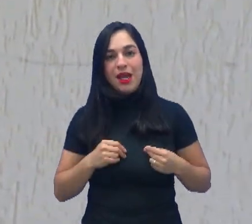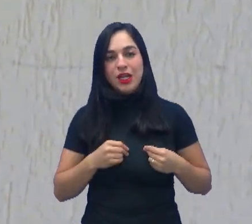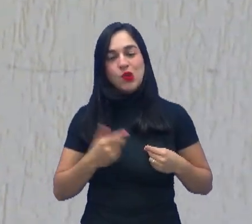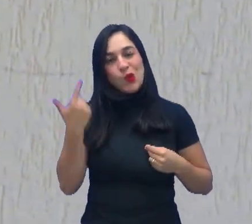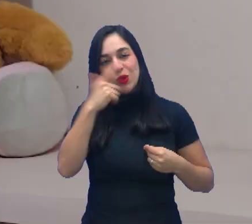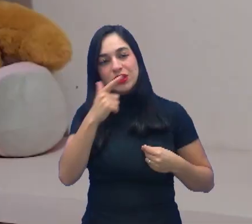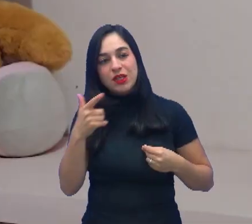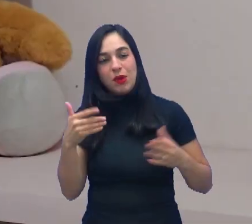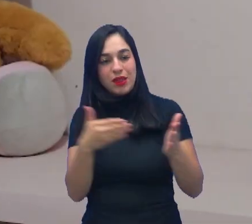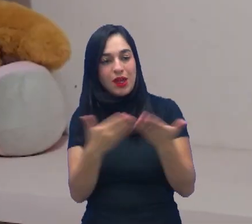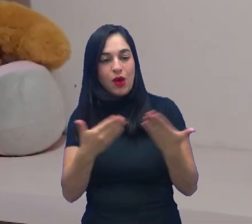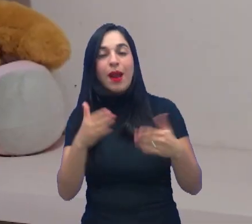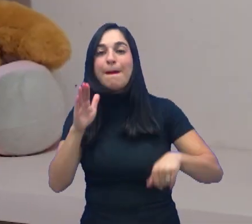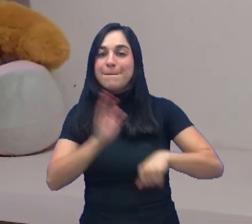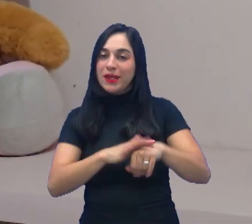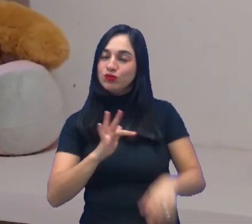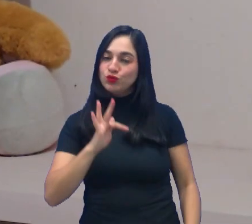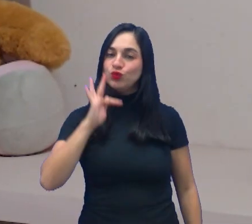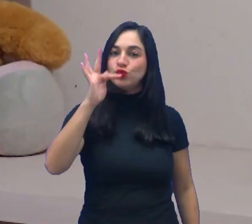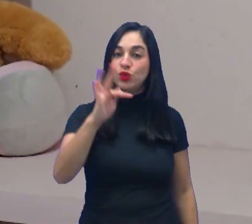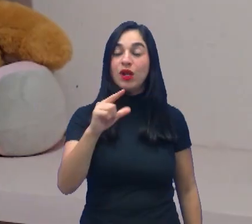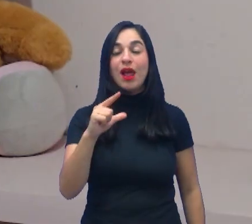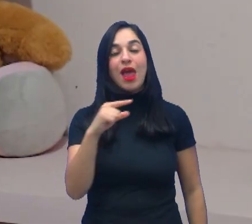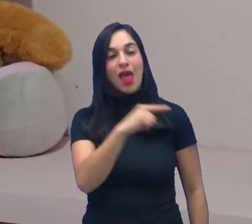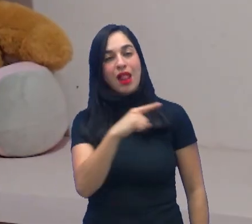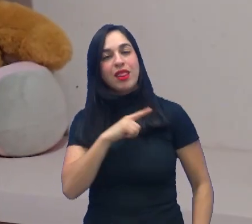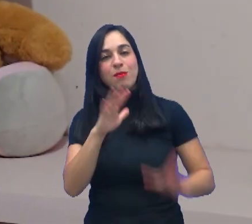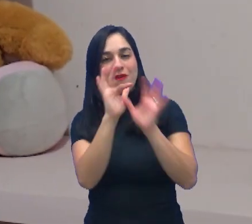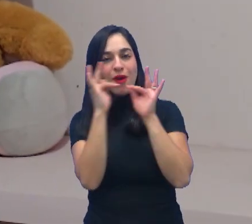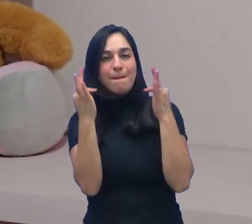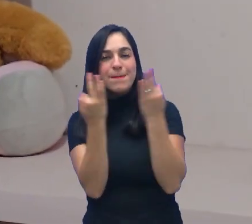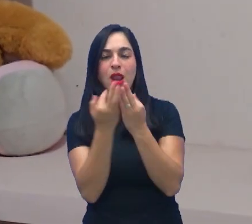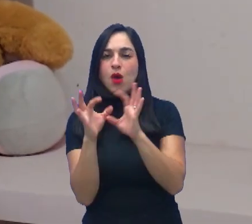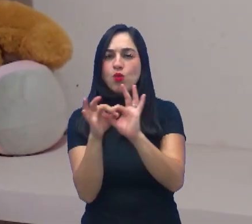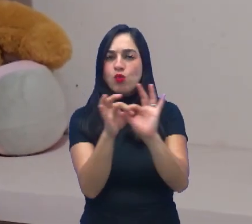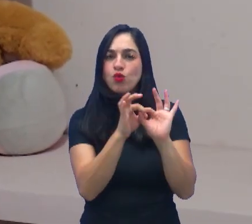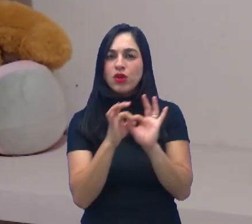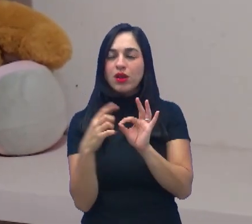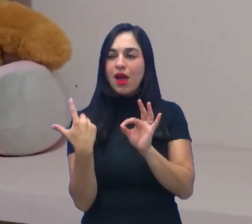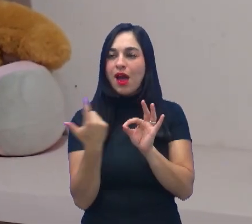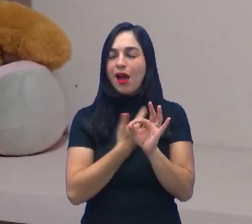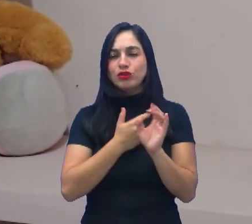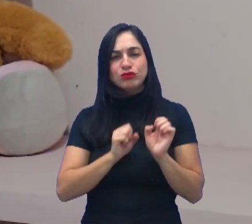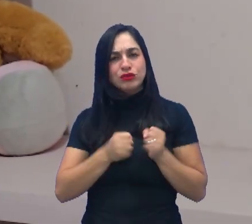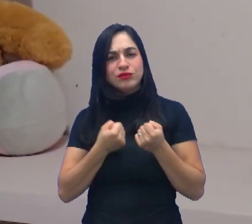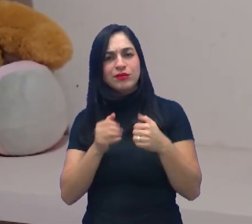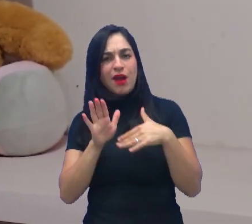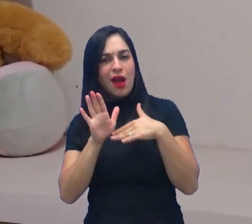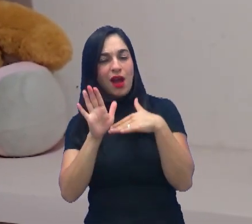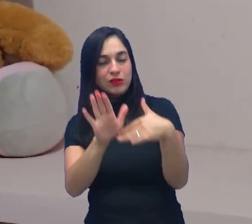chegar. Graças a Deus, ela tem uma família unida, que a gente move montanhas para poder